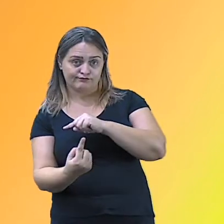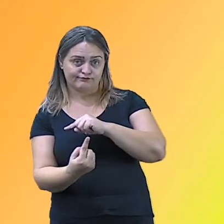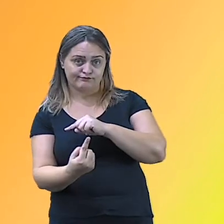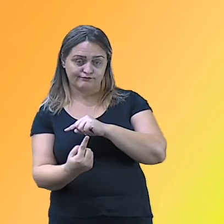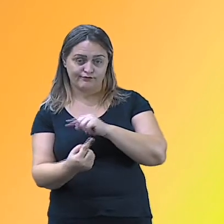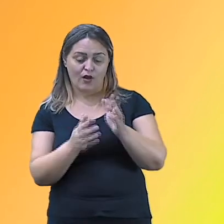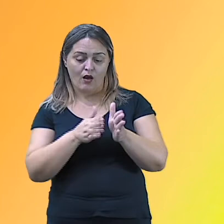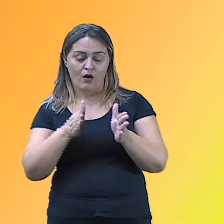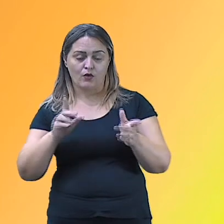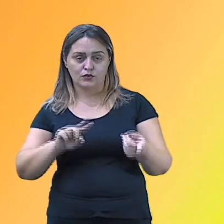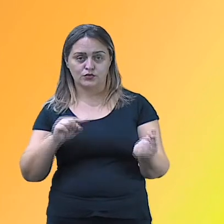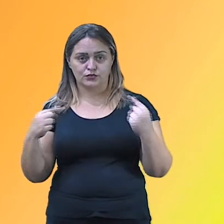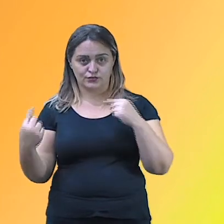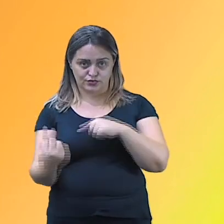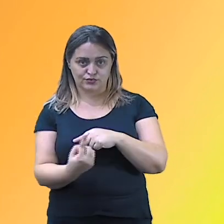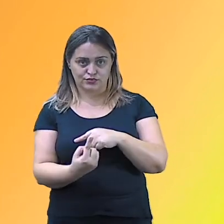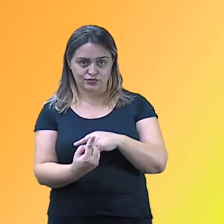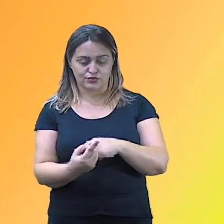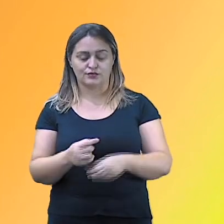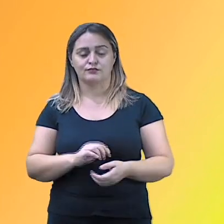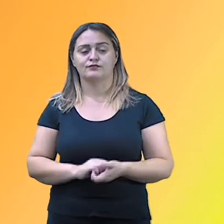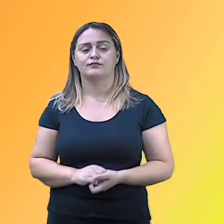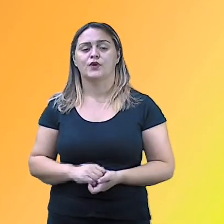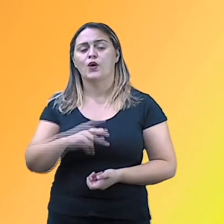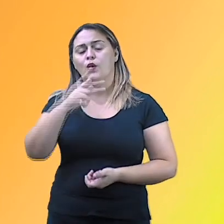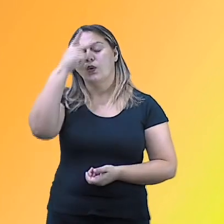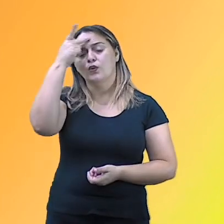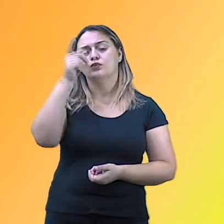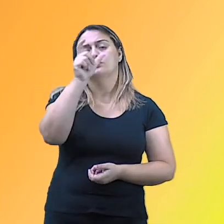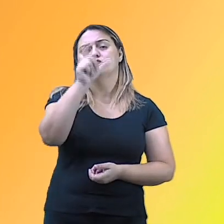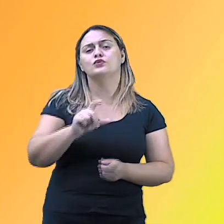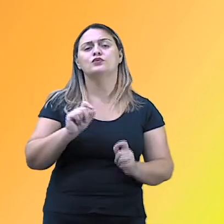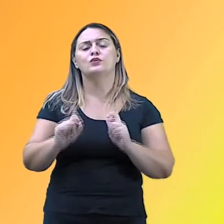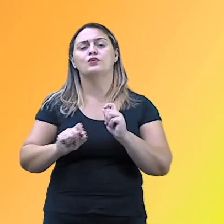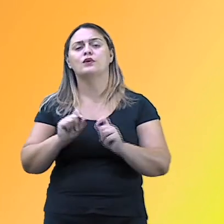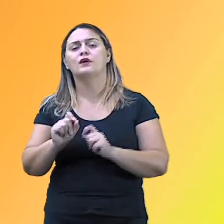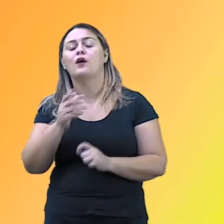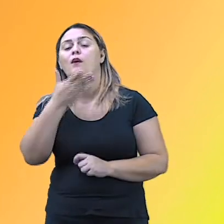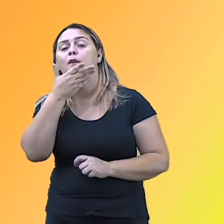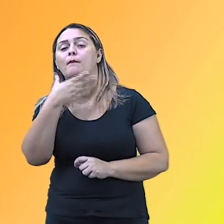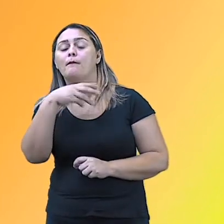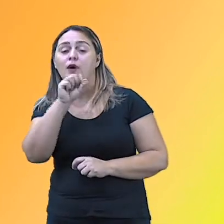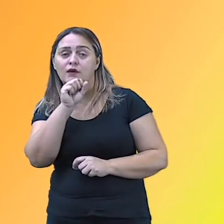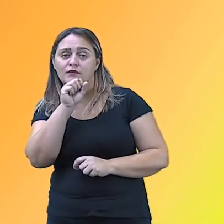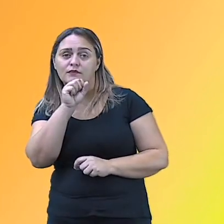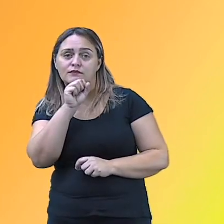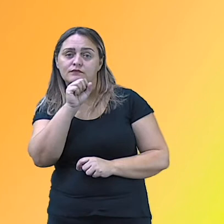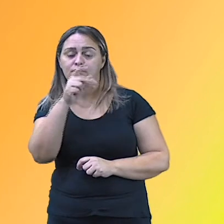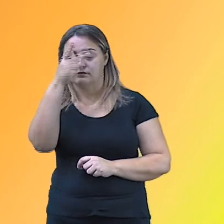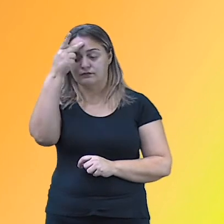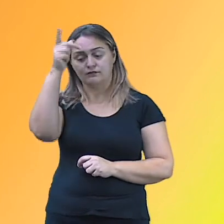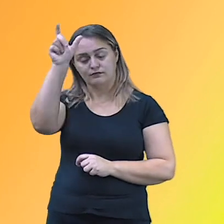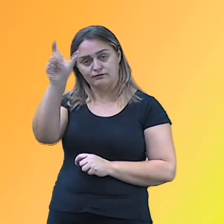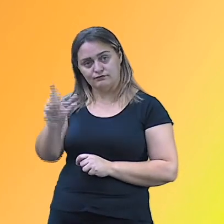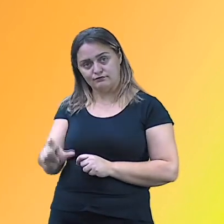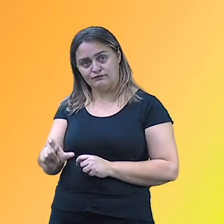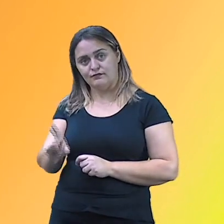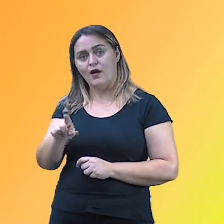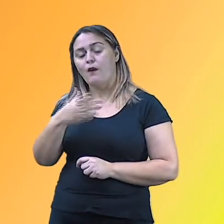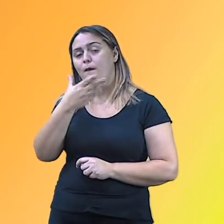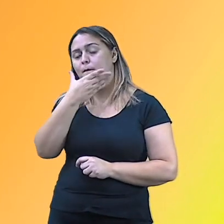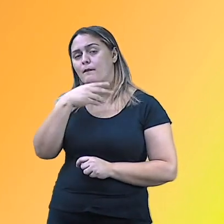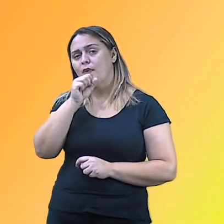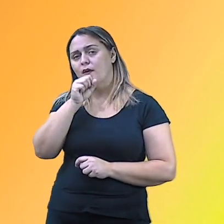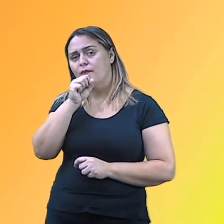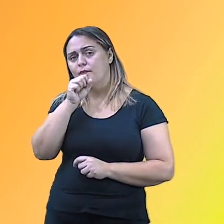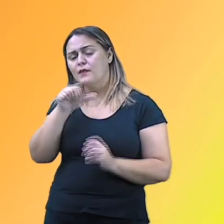Nessa alternativa. O sujeito aqui é o quê? O pai. Como você descobriu o sujeito aí, professora? Primeiro eu foco no verbo.